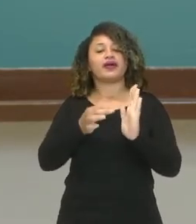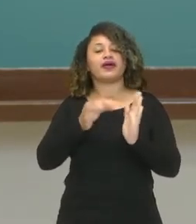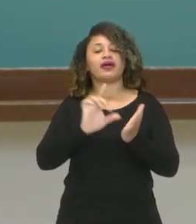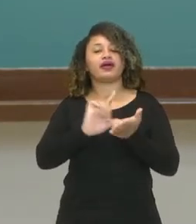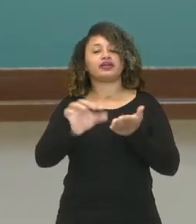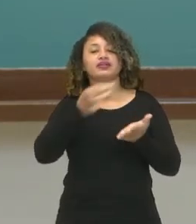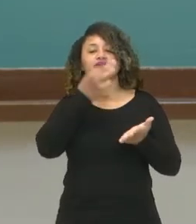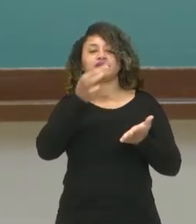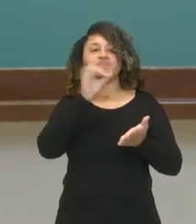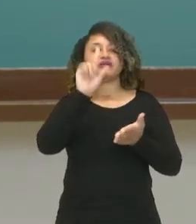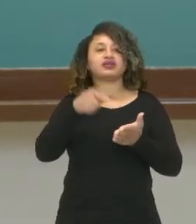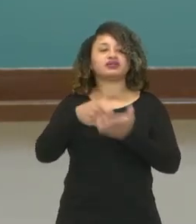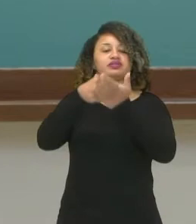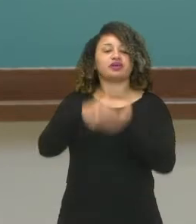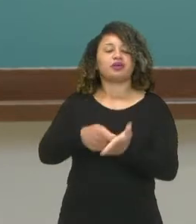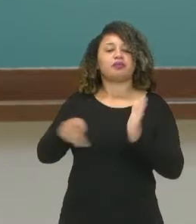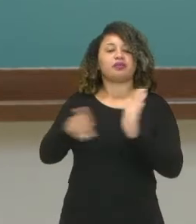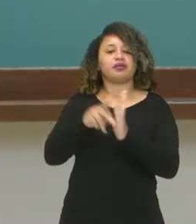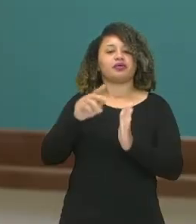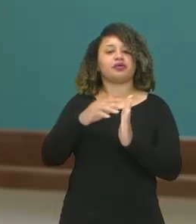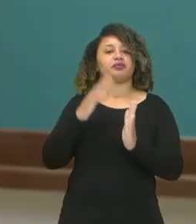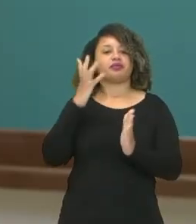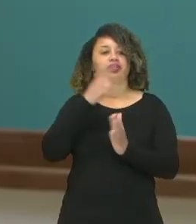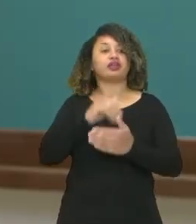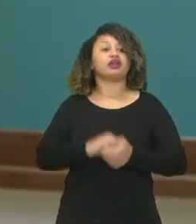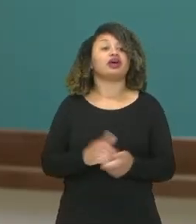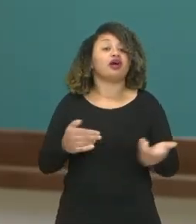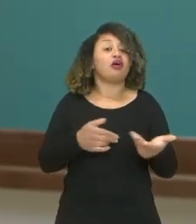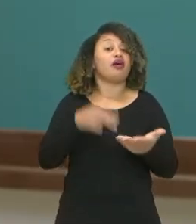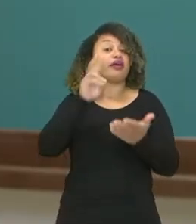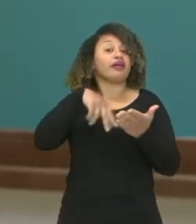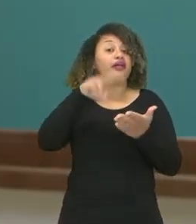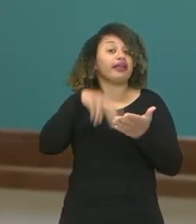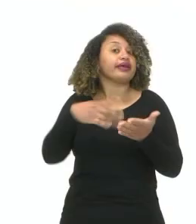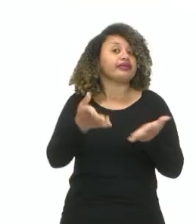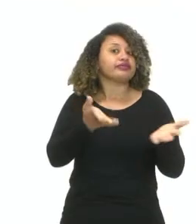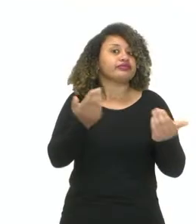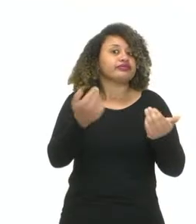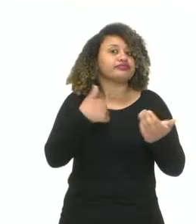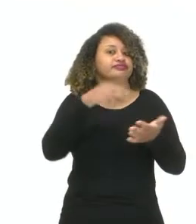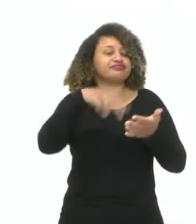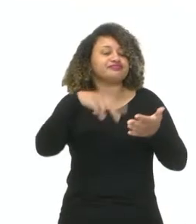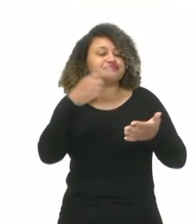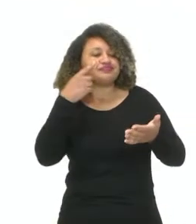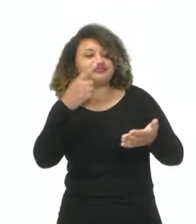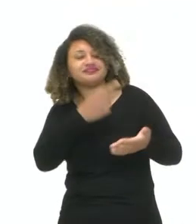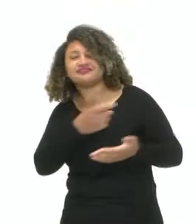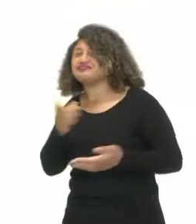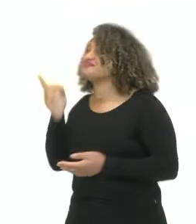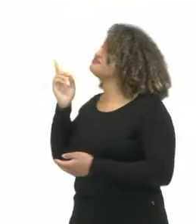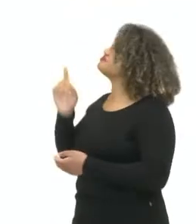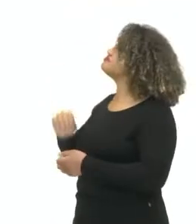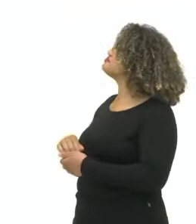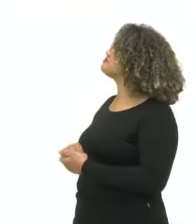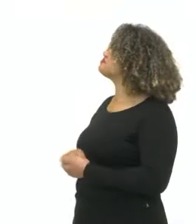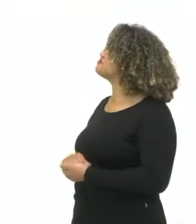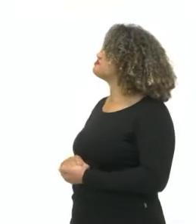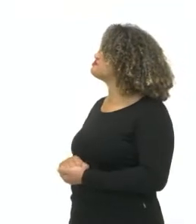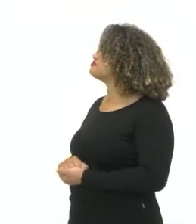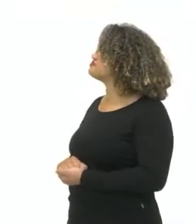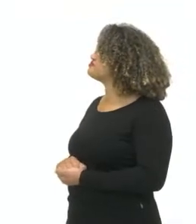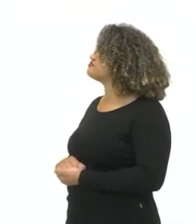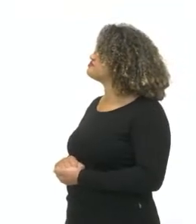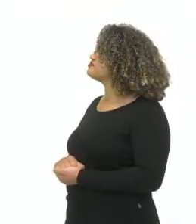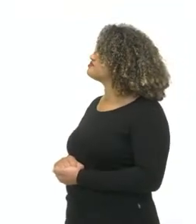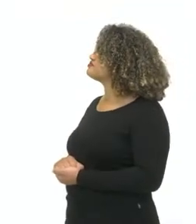A Ditadura da Beleza. Acompanhe a leitura. A palavra beleza está cada vez mais presente